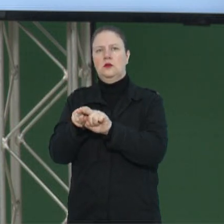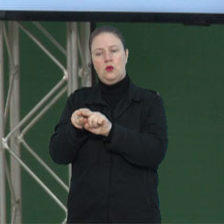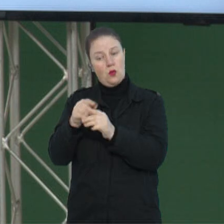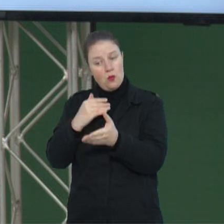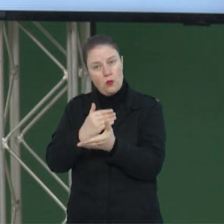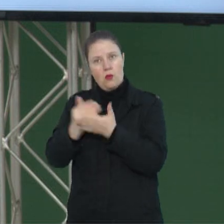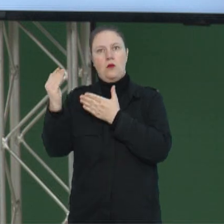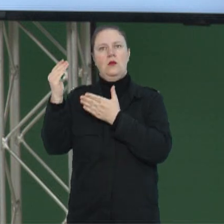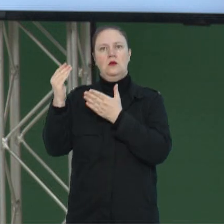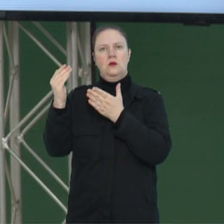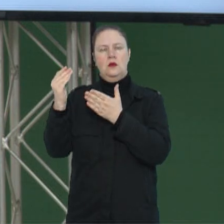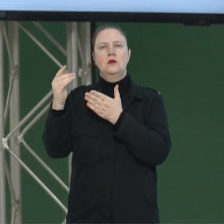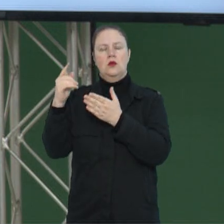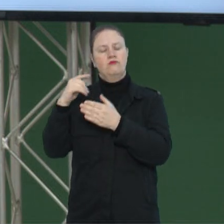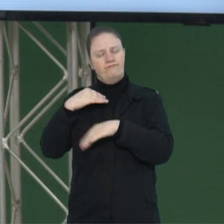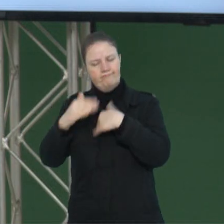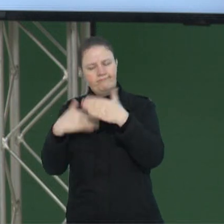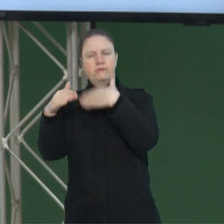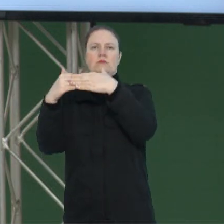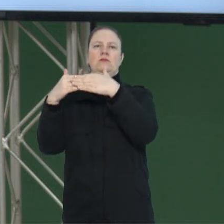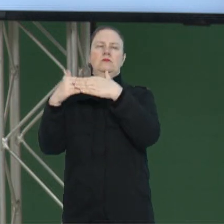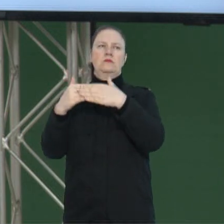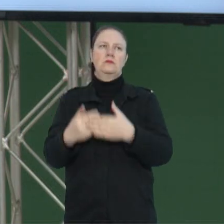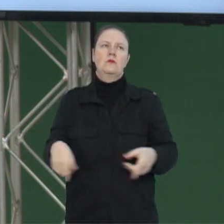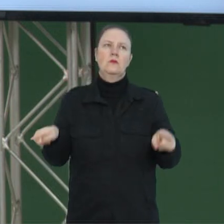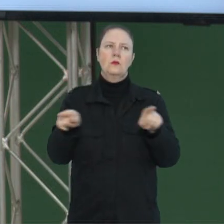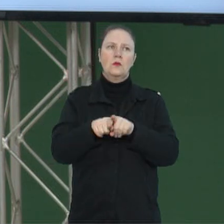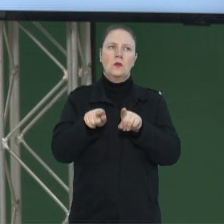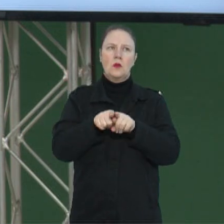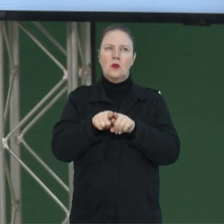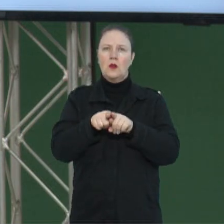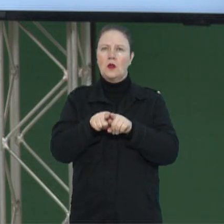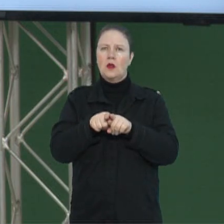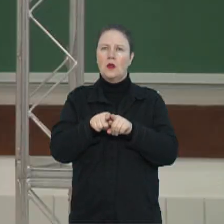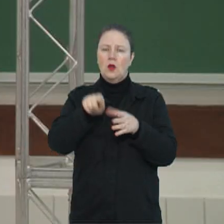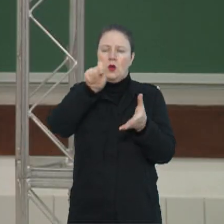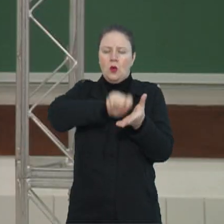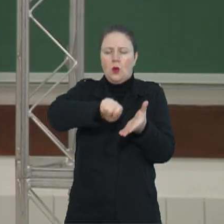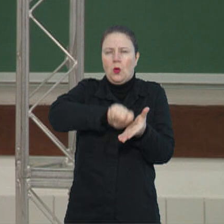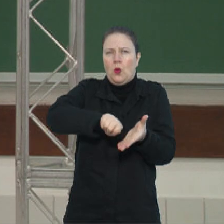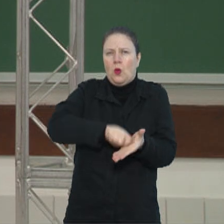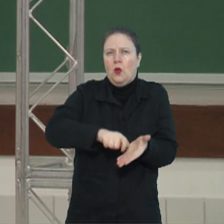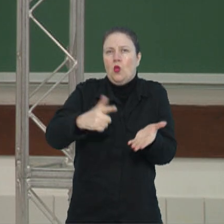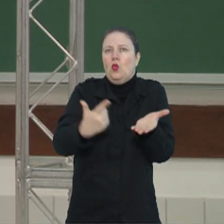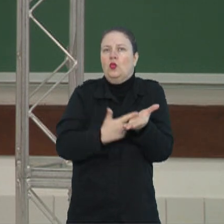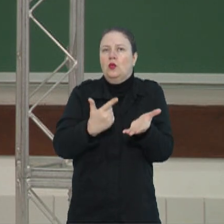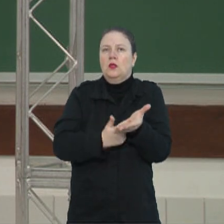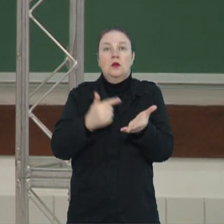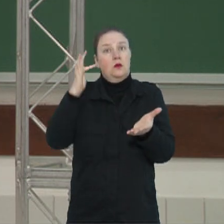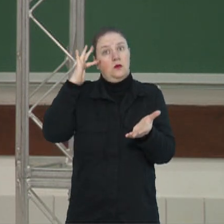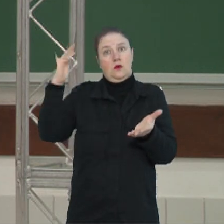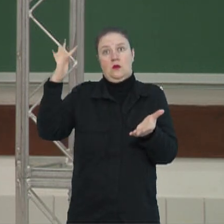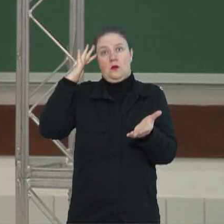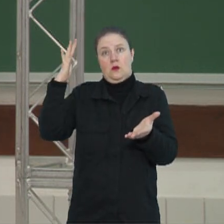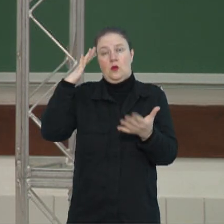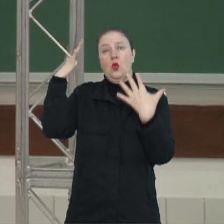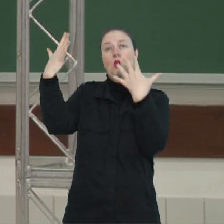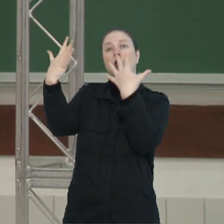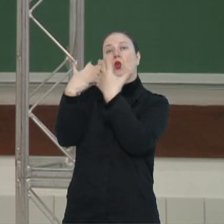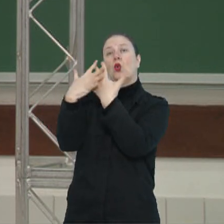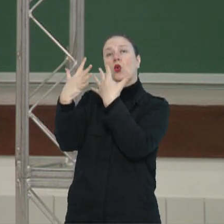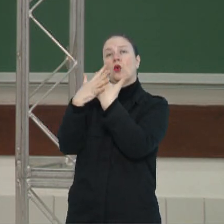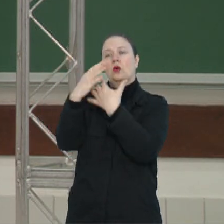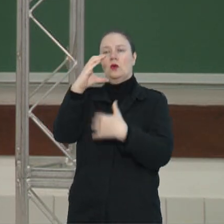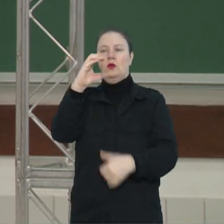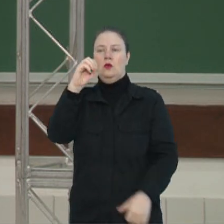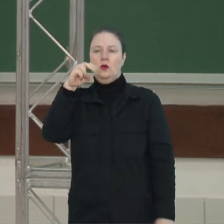conversão, perfeito? Principal obra do Santo Agostinho é a obra Confissões, que é um livro de filosofia também, só que Agostinho fala de filosofia lá nos